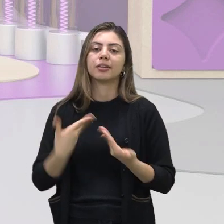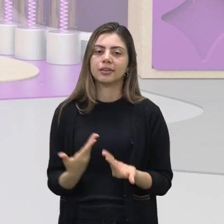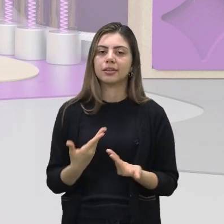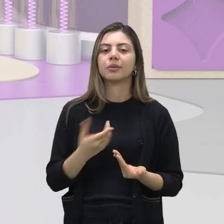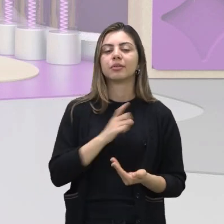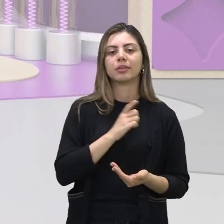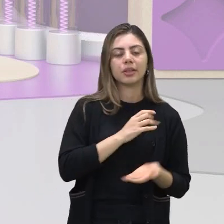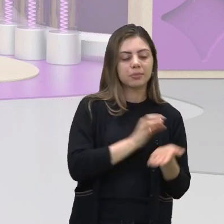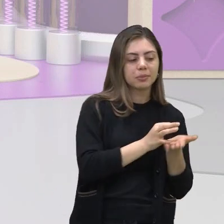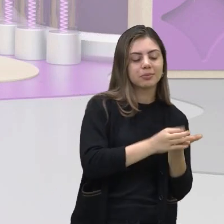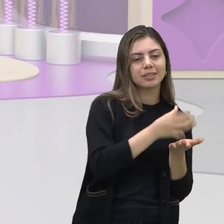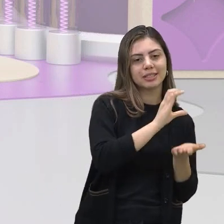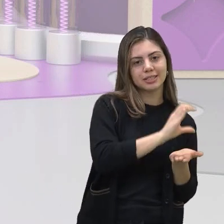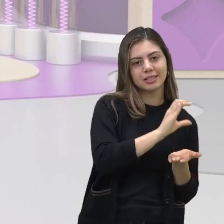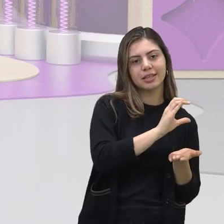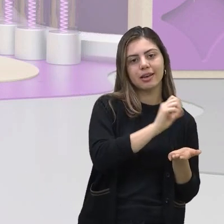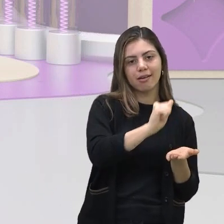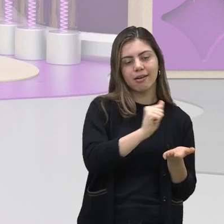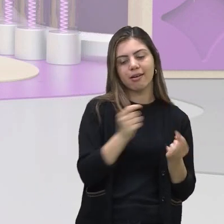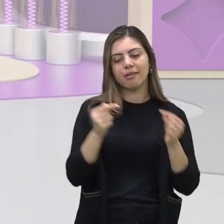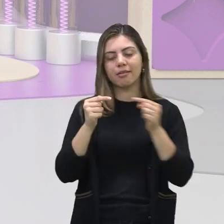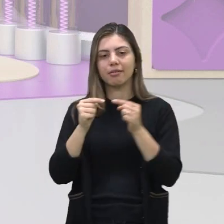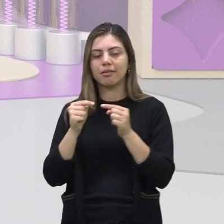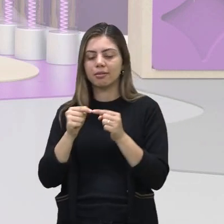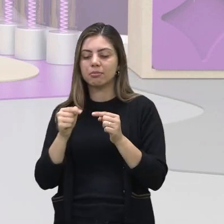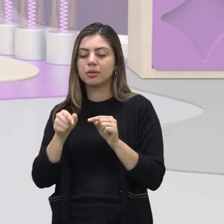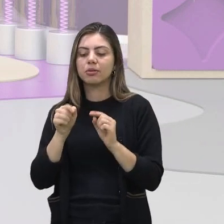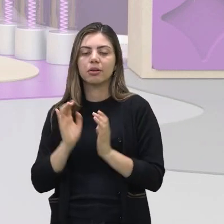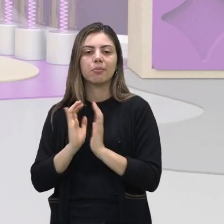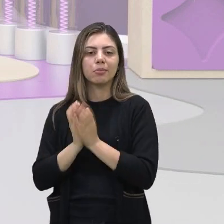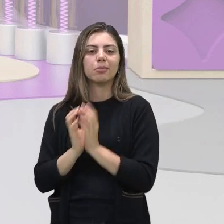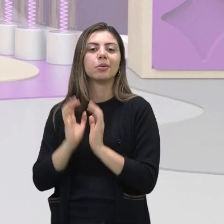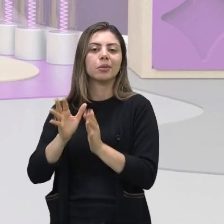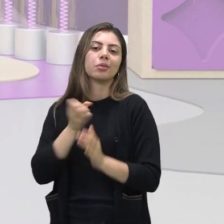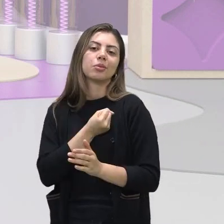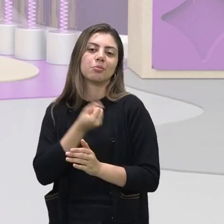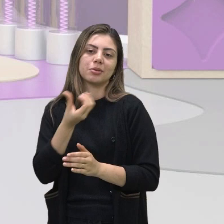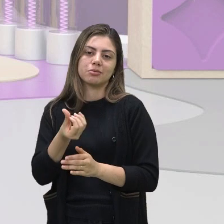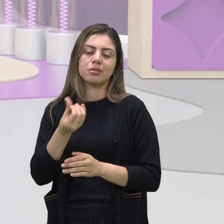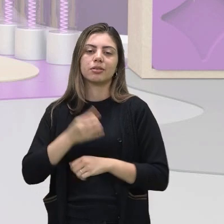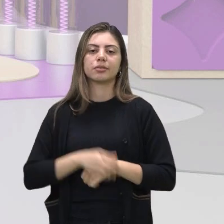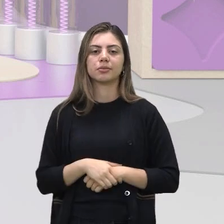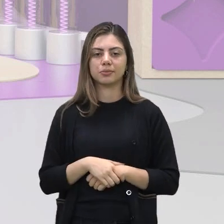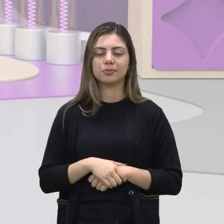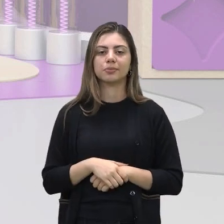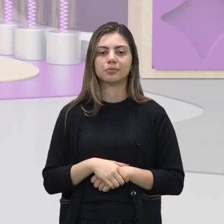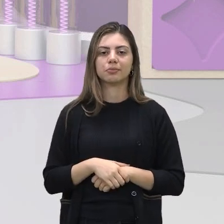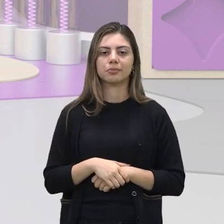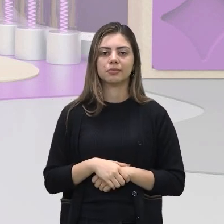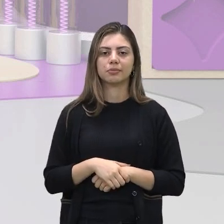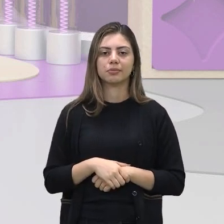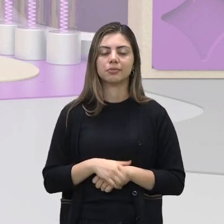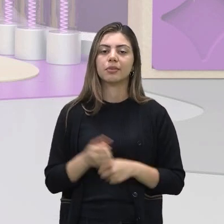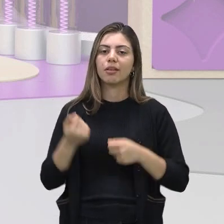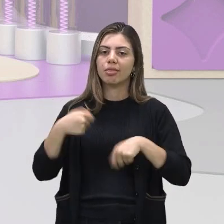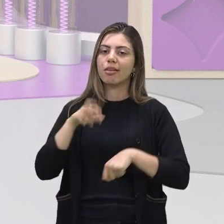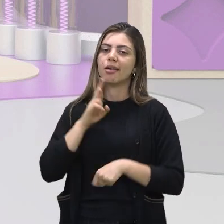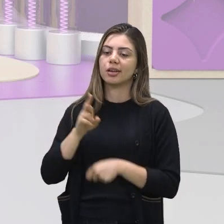essa possibilidade de sair o cara e 6 na face, tá?